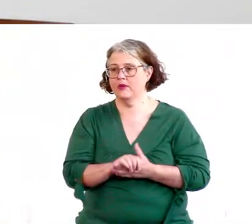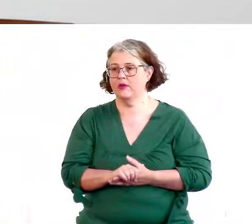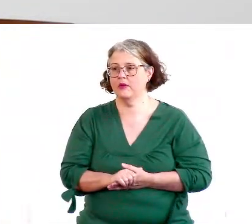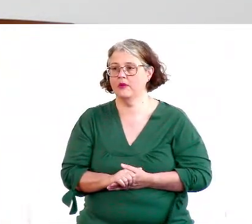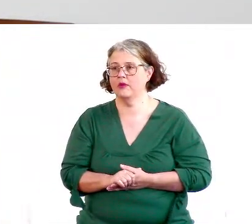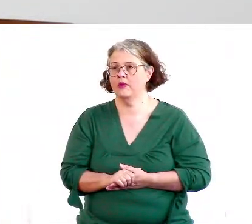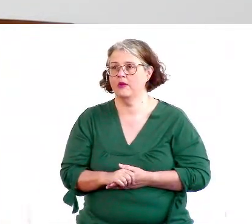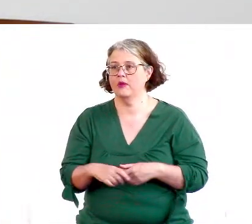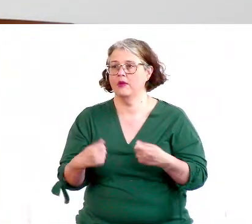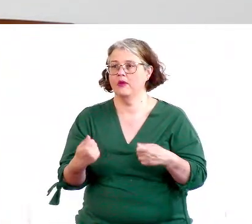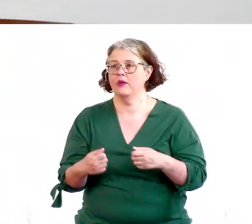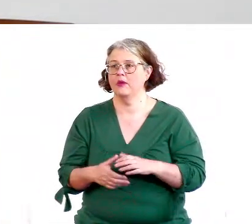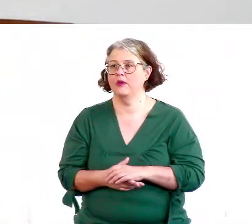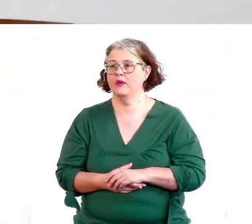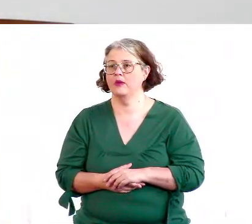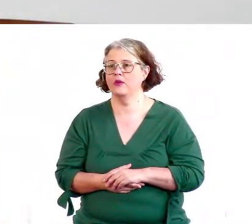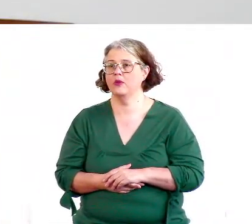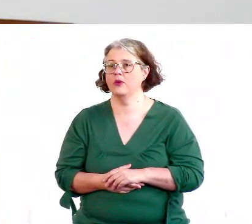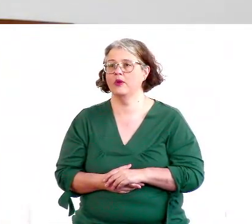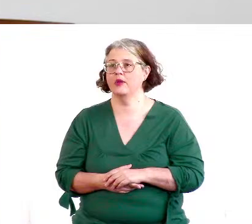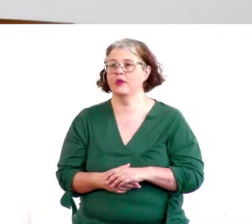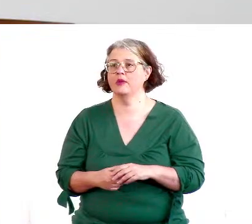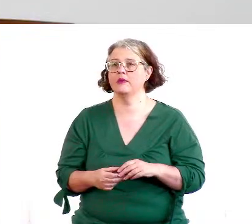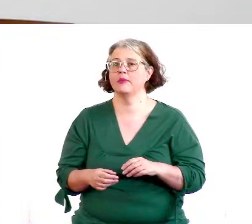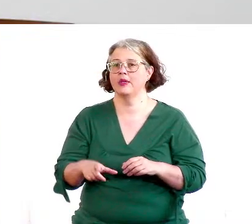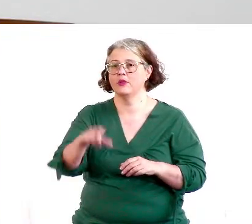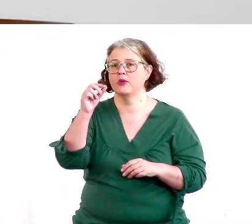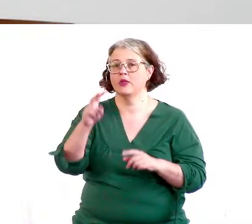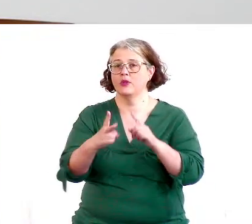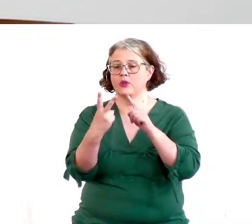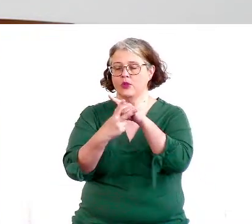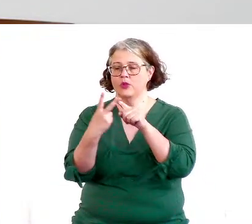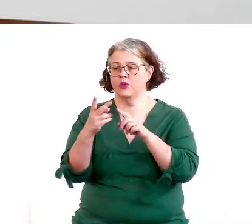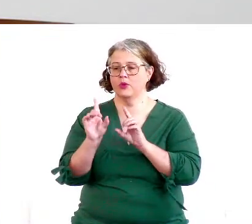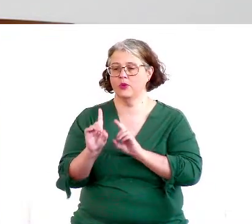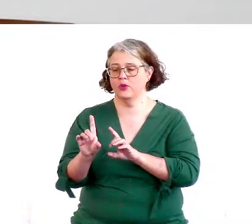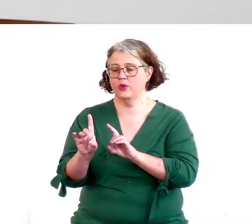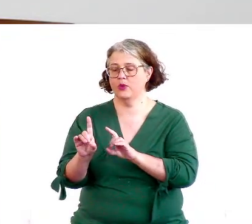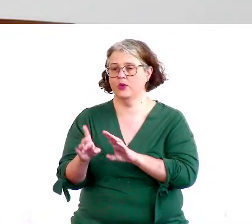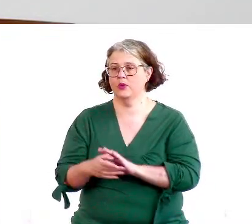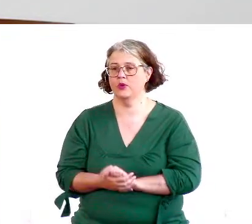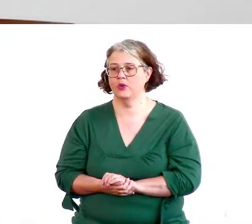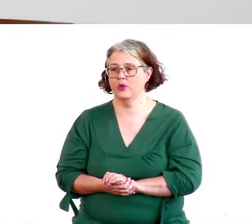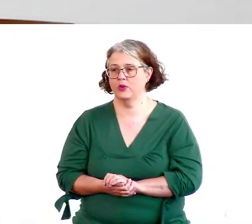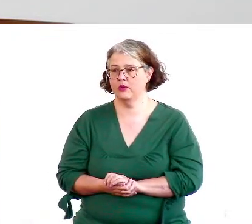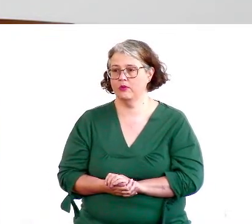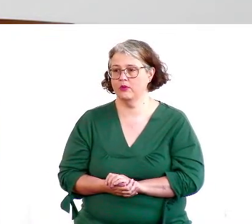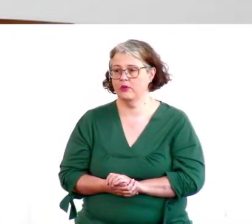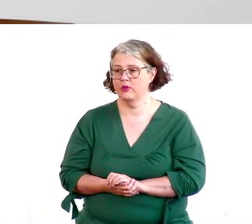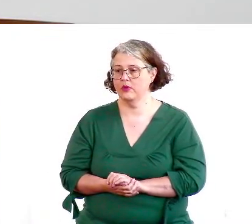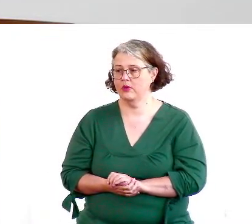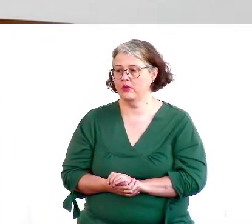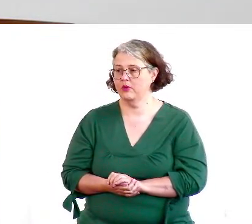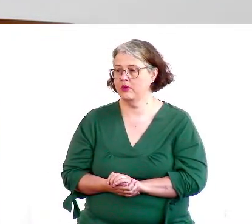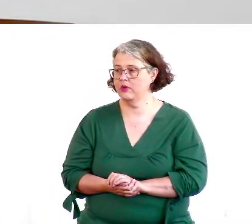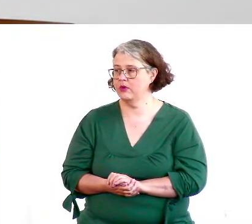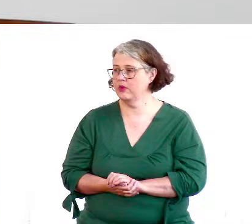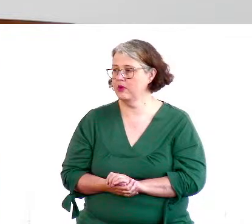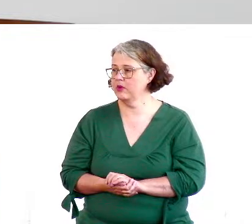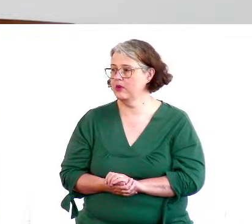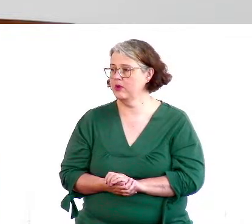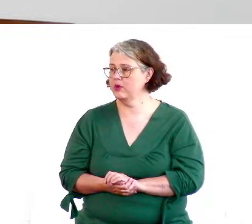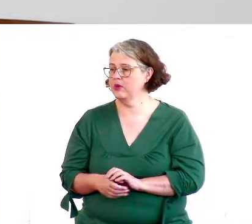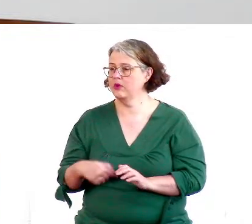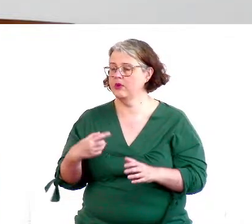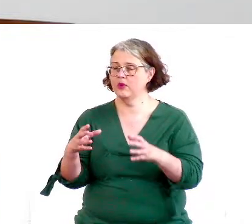2 oficiais, 2 diáconos, 28 de maio, então. Os nossos irmãos já, nos